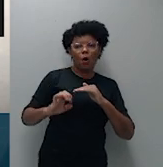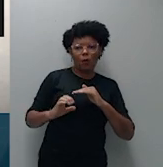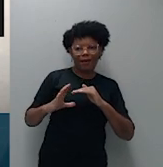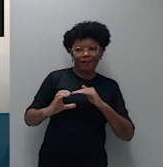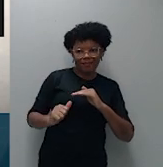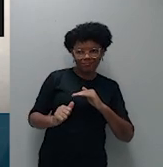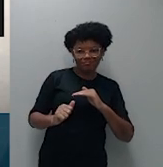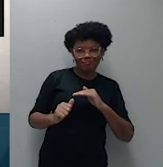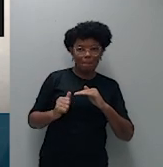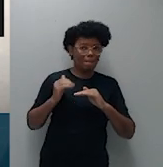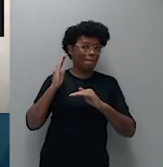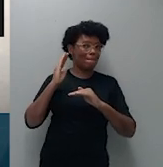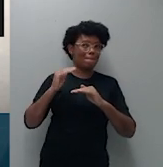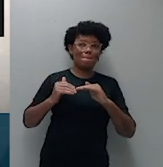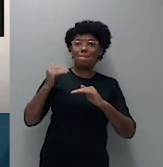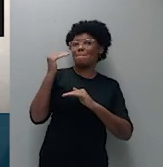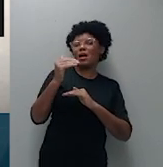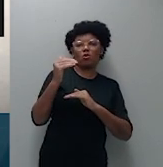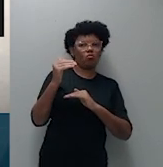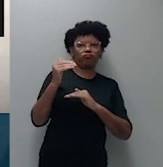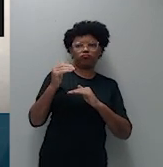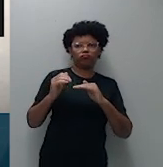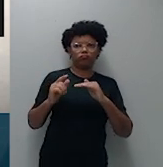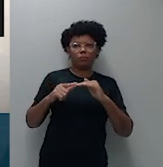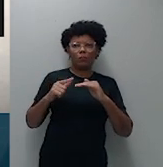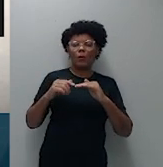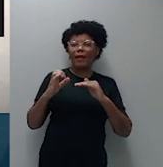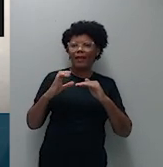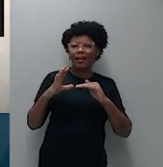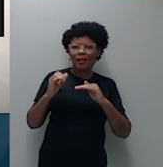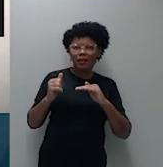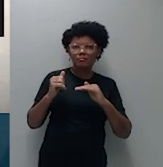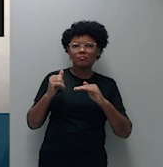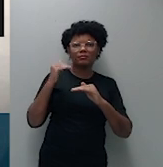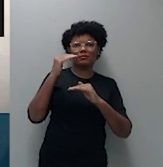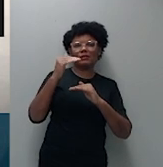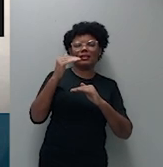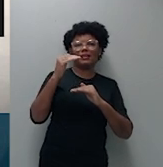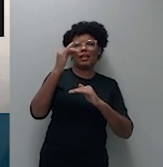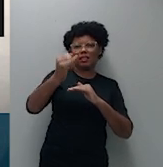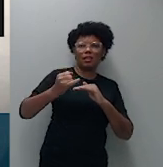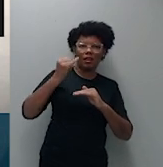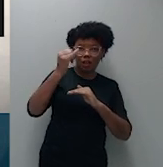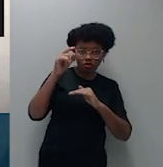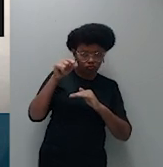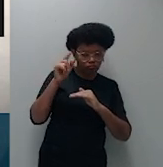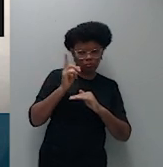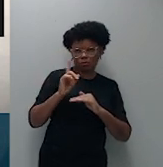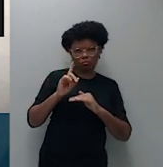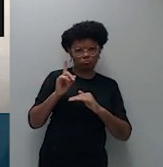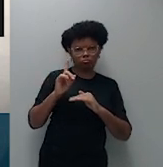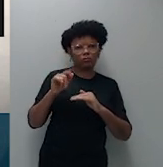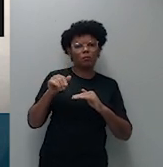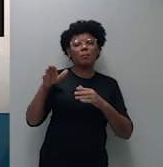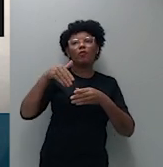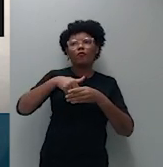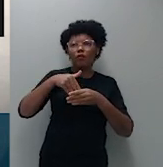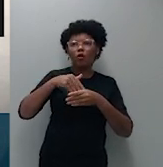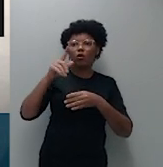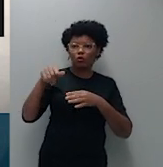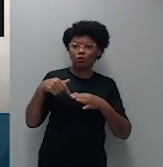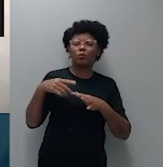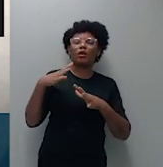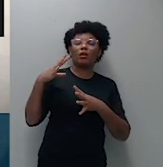do Adolescente por isso eu disse meu voto é forçoso reconhecer